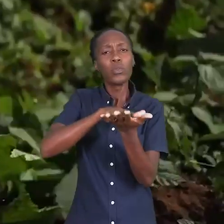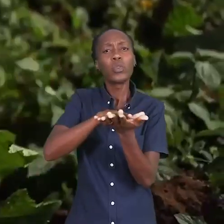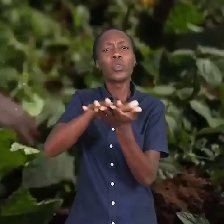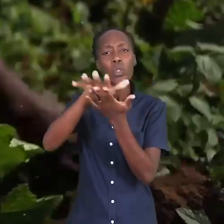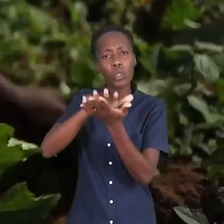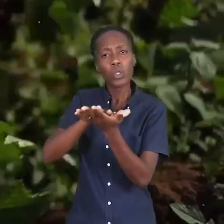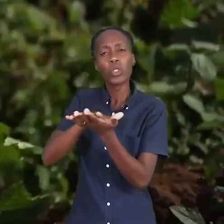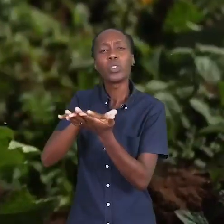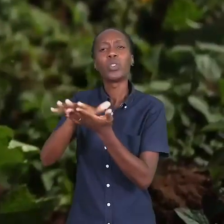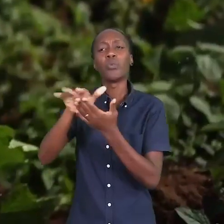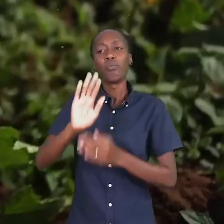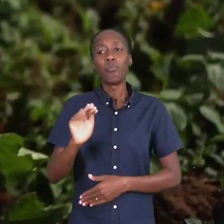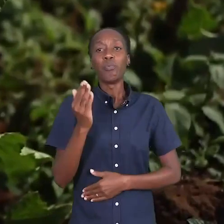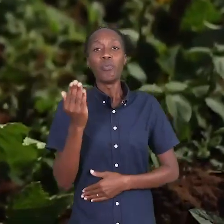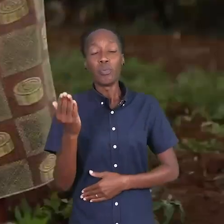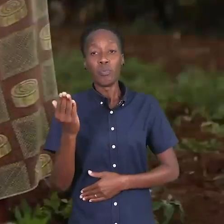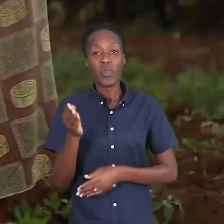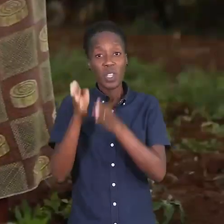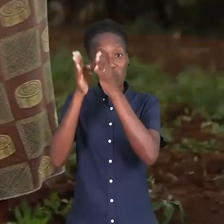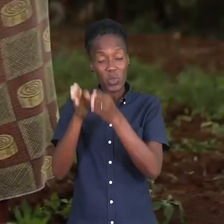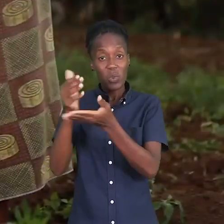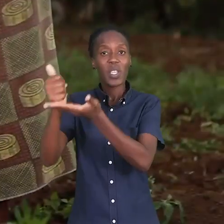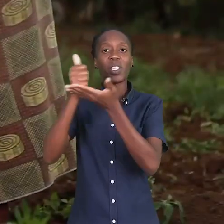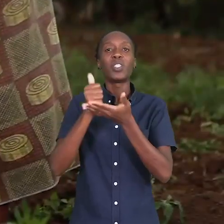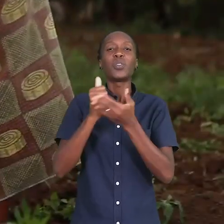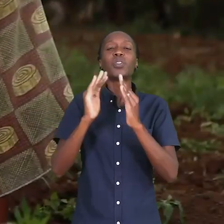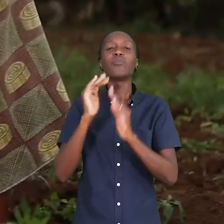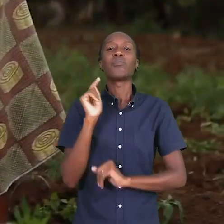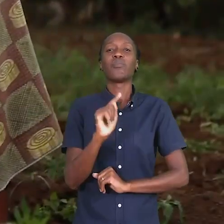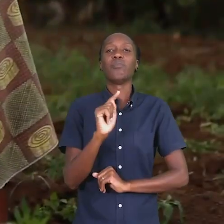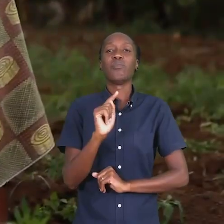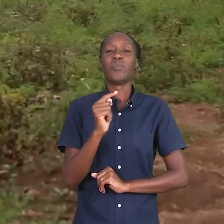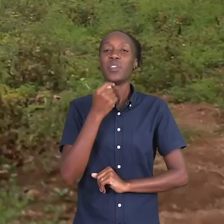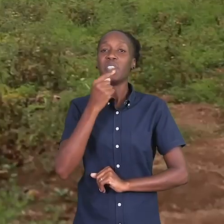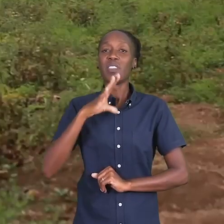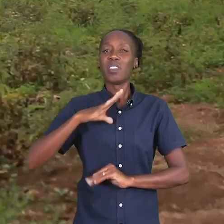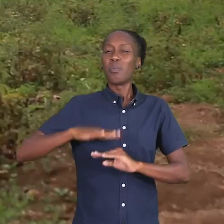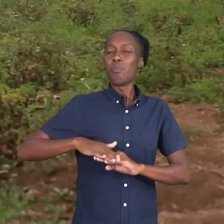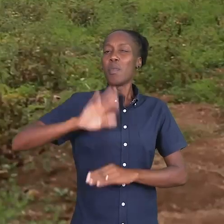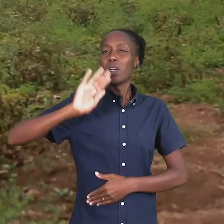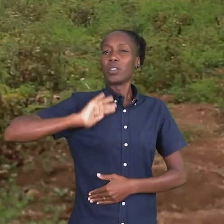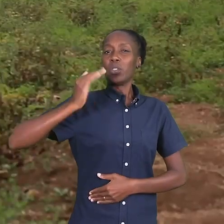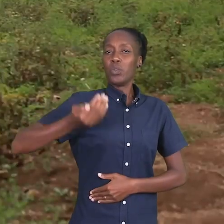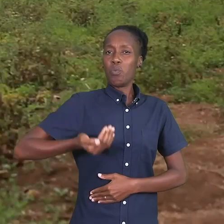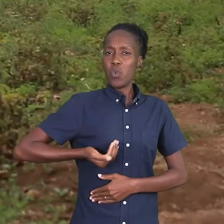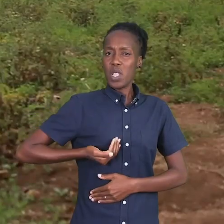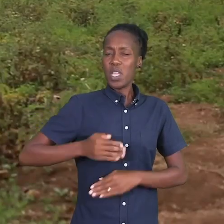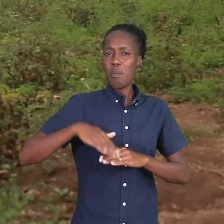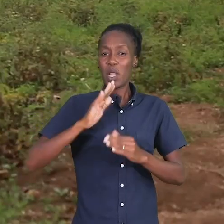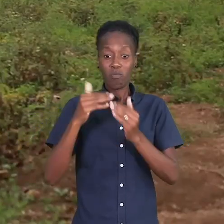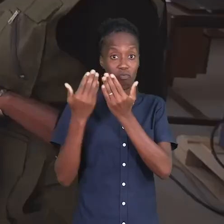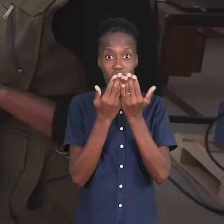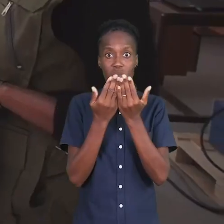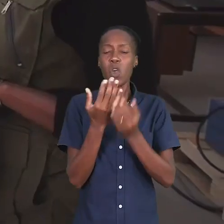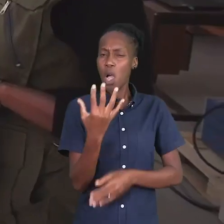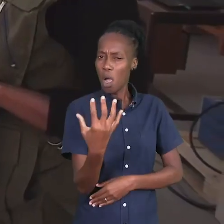podem ajudar a explicar o fato do provedor ser muitas vezes tido como referência. Então, se tivermos mais